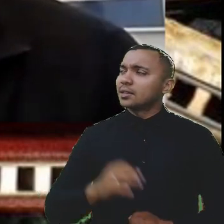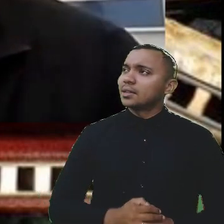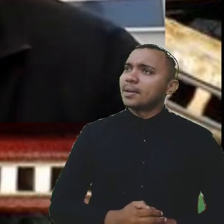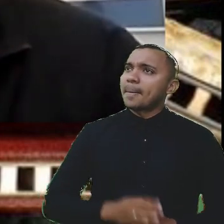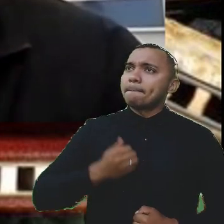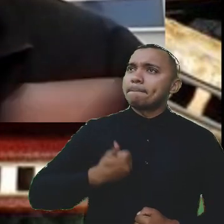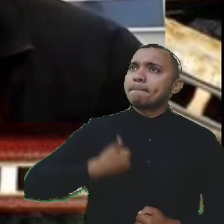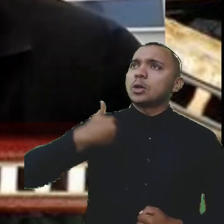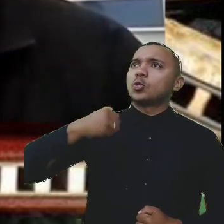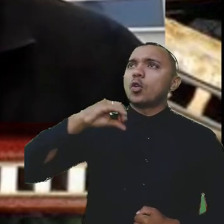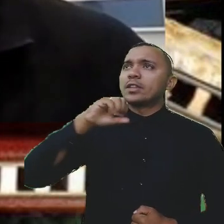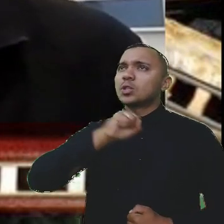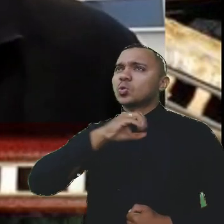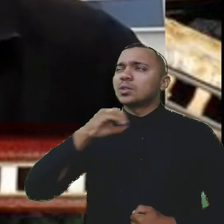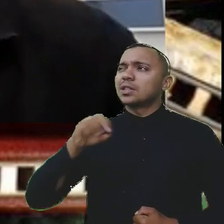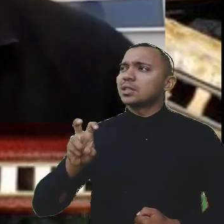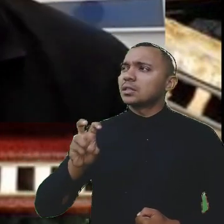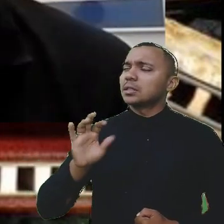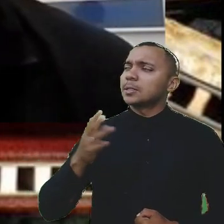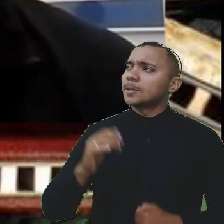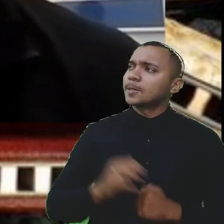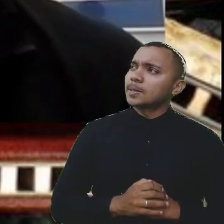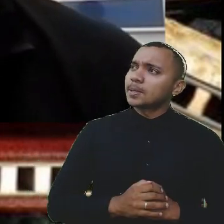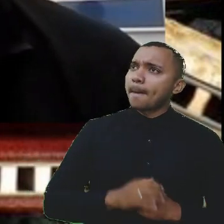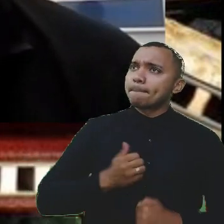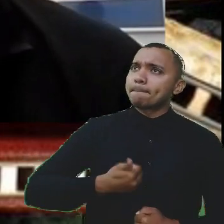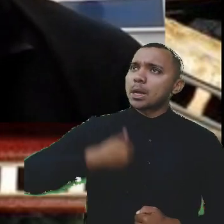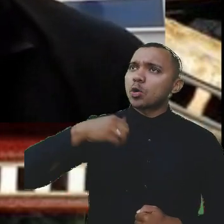85, acho que não, 1980, por aí.